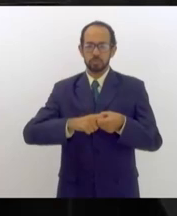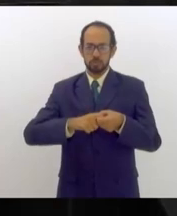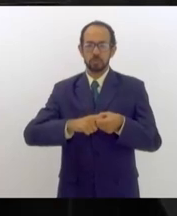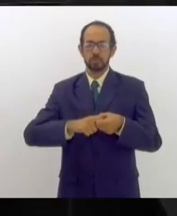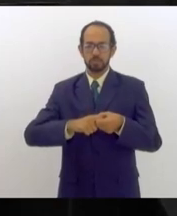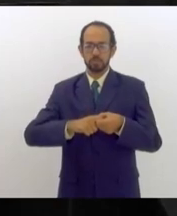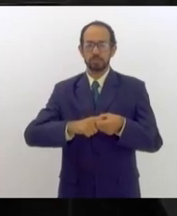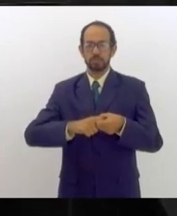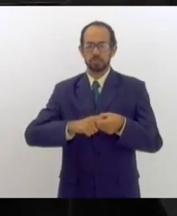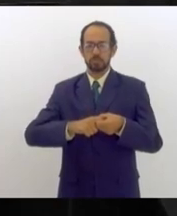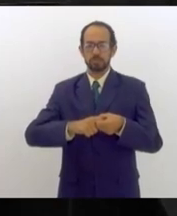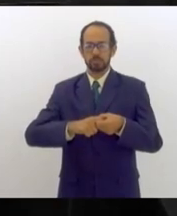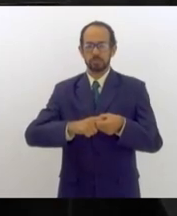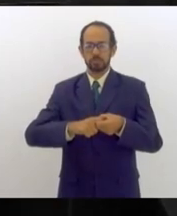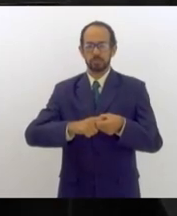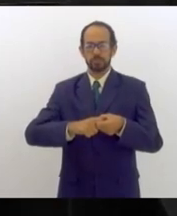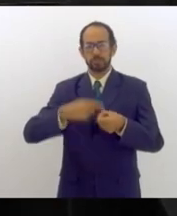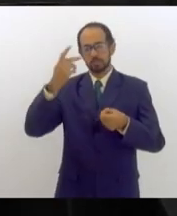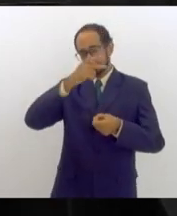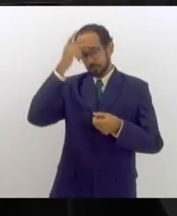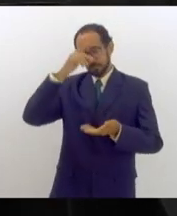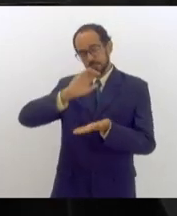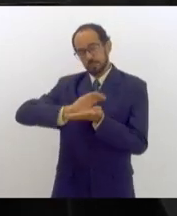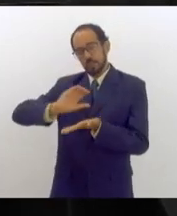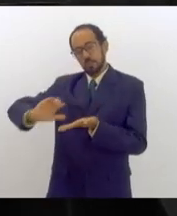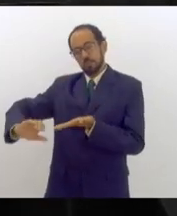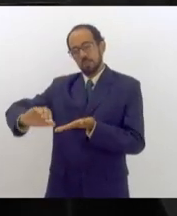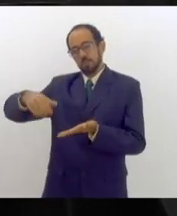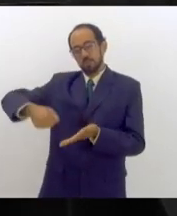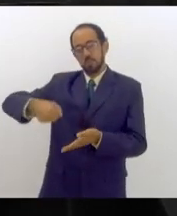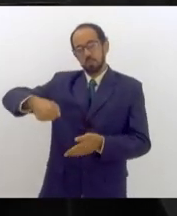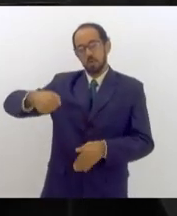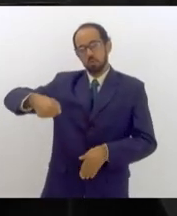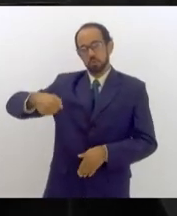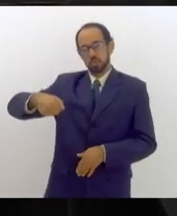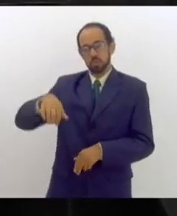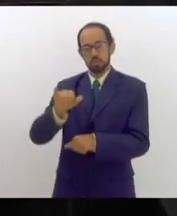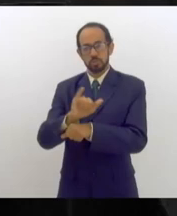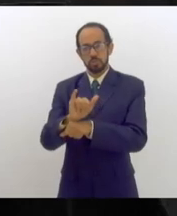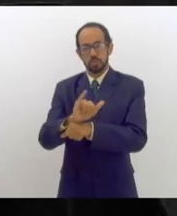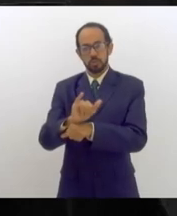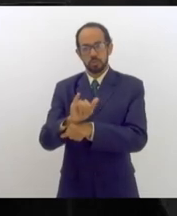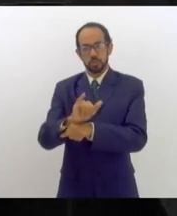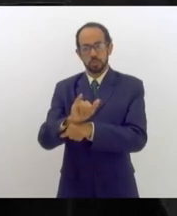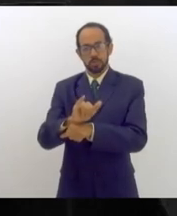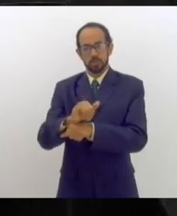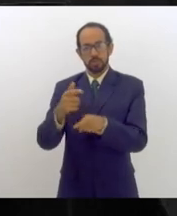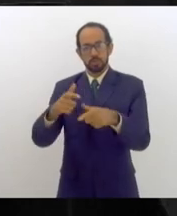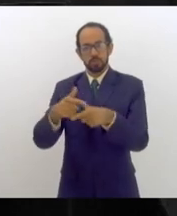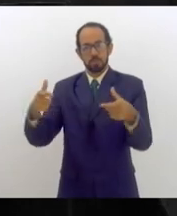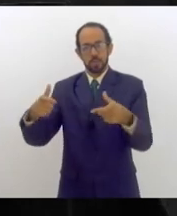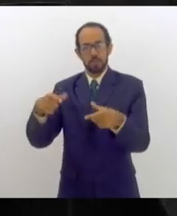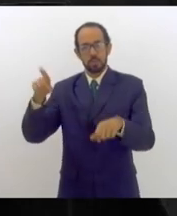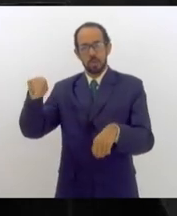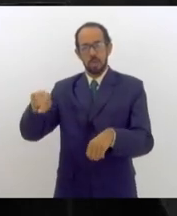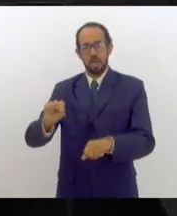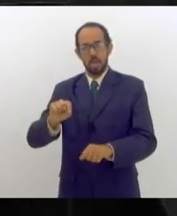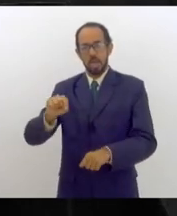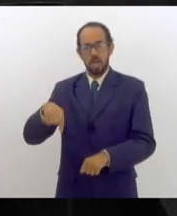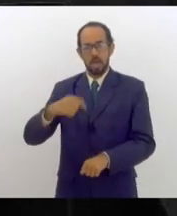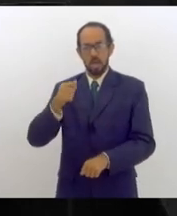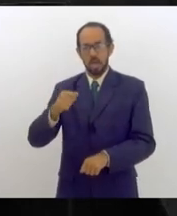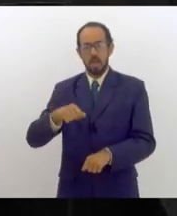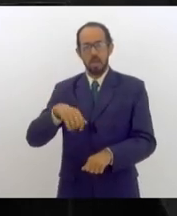que aplicam lá entre outras na Bolsa de Nova York grande maioria investidores estrangeiros